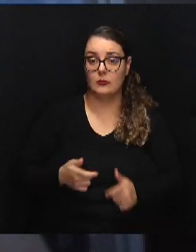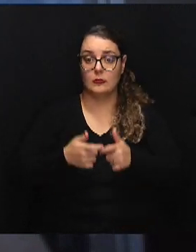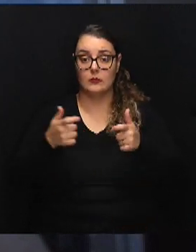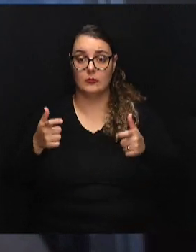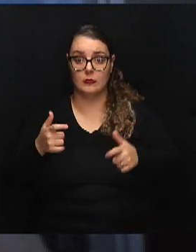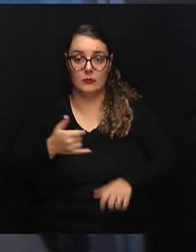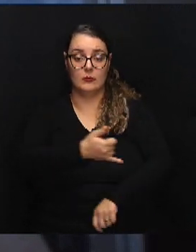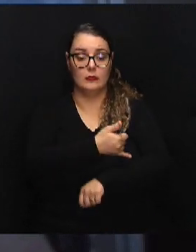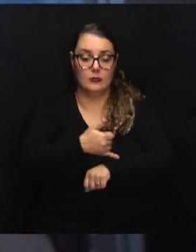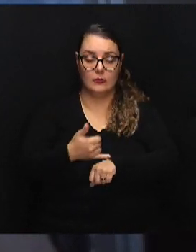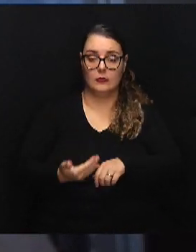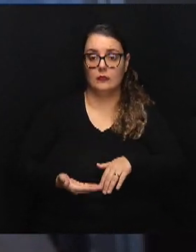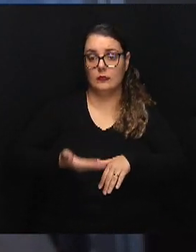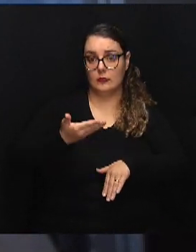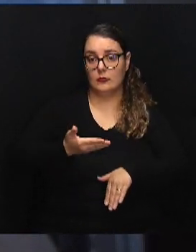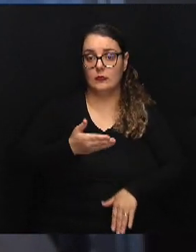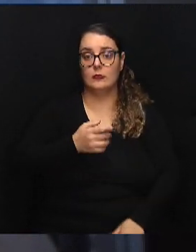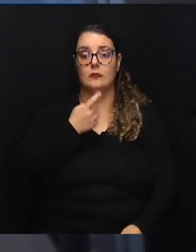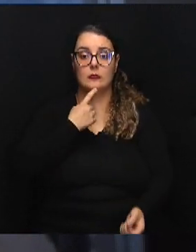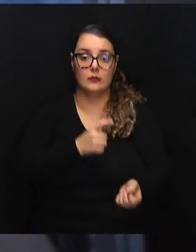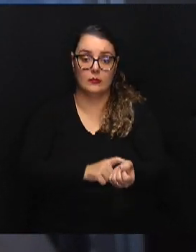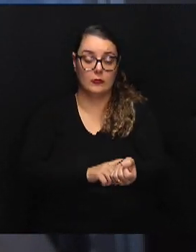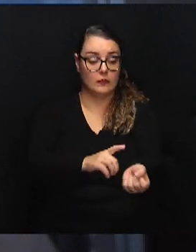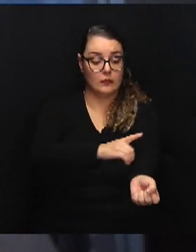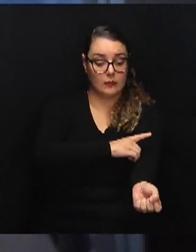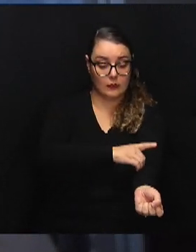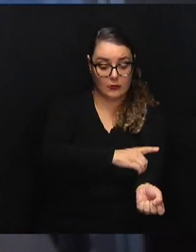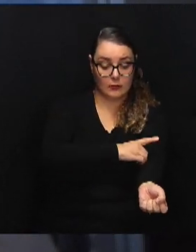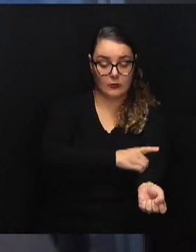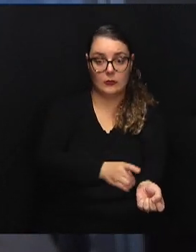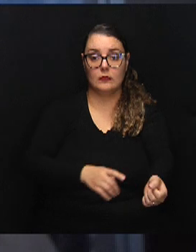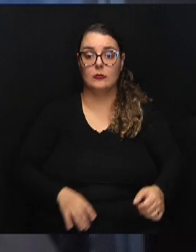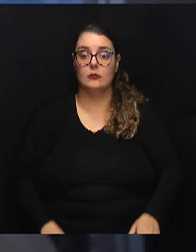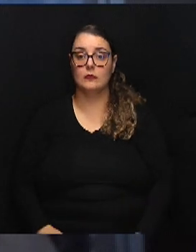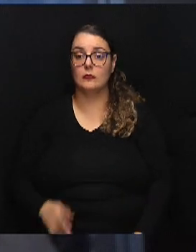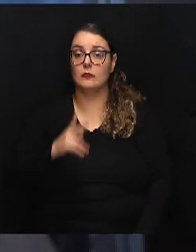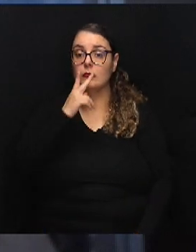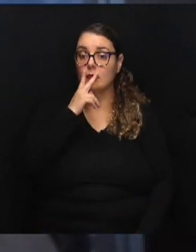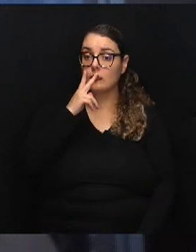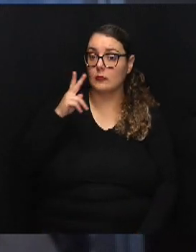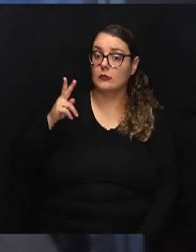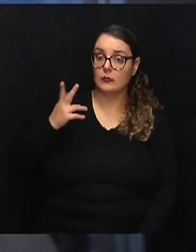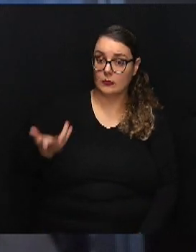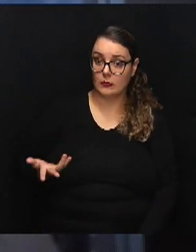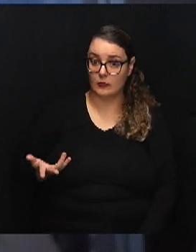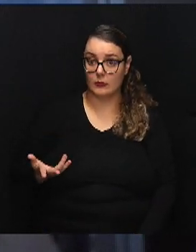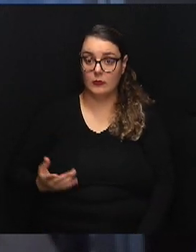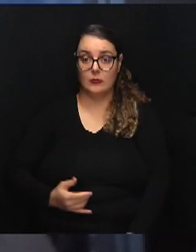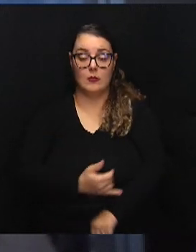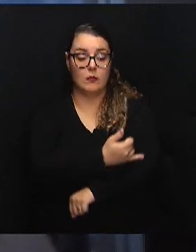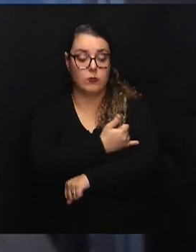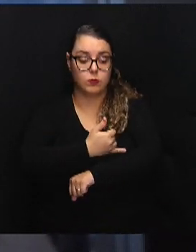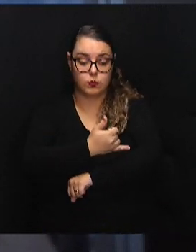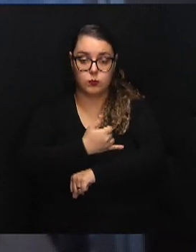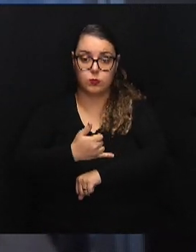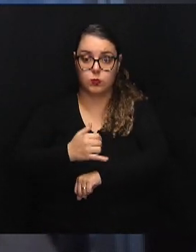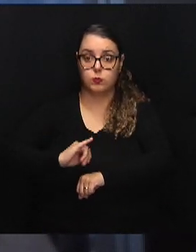colesterol sanguíneo, a diabetes, né, o tabagismo, a obesidade,